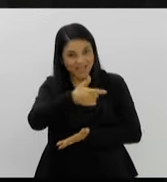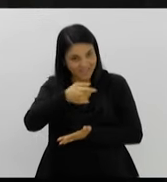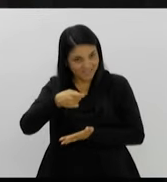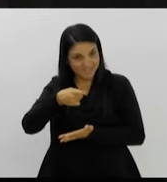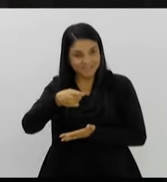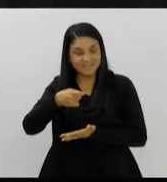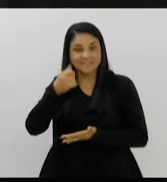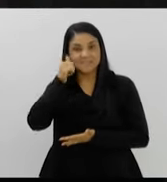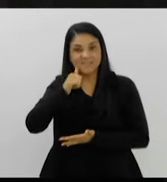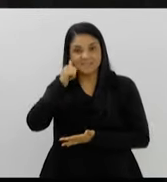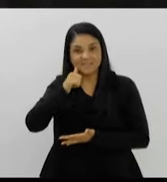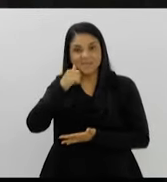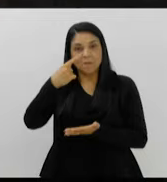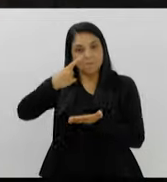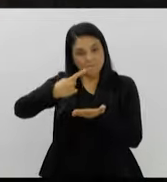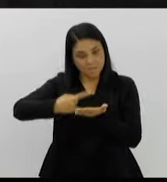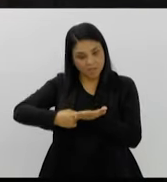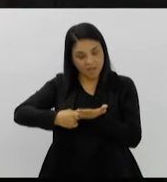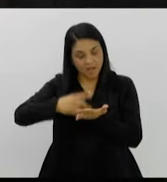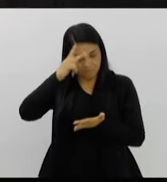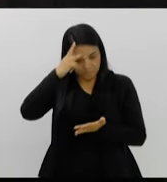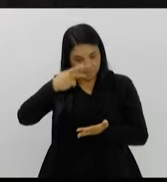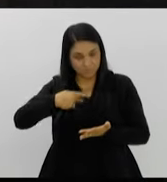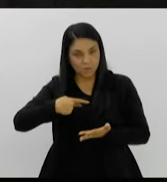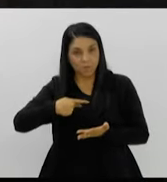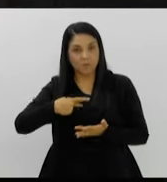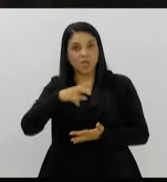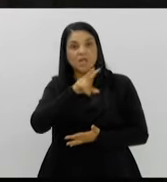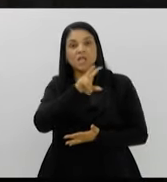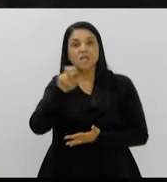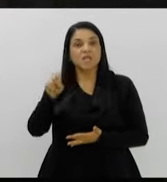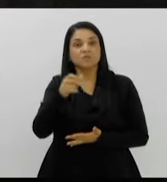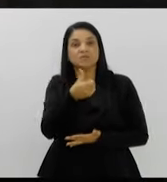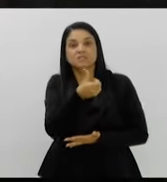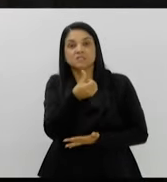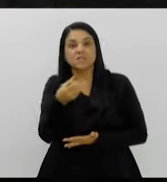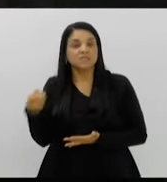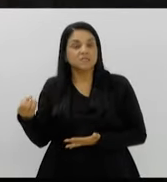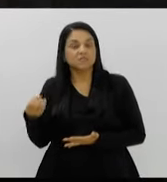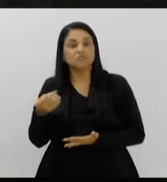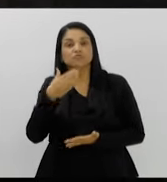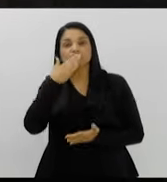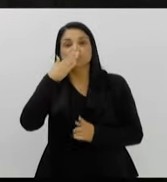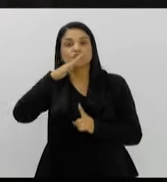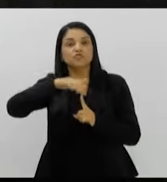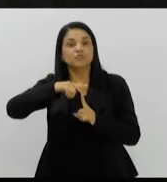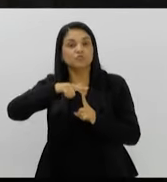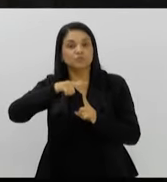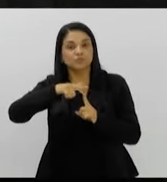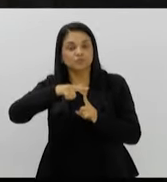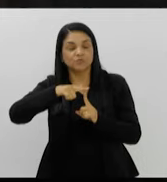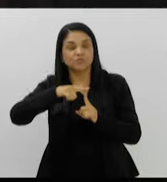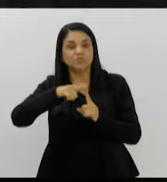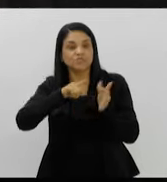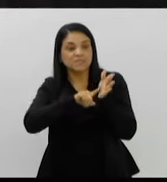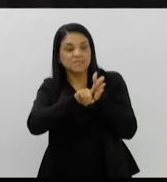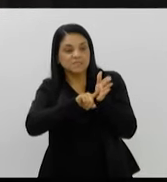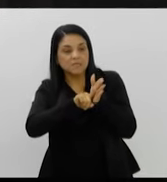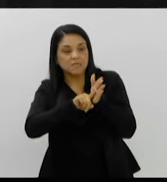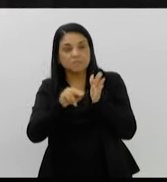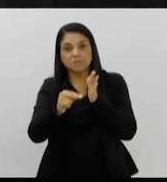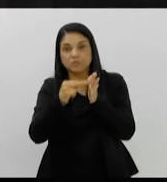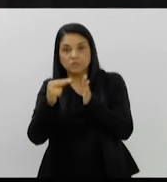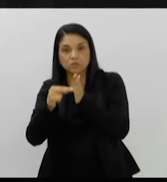saúde marcava para si próprio 500 600 tipos de exames e consultas e cirurgias o ex